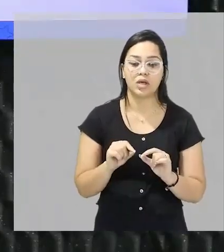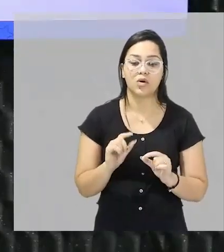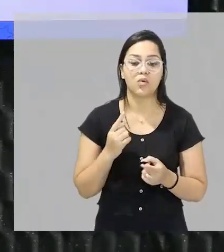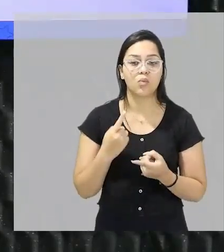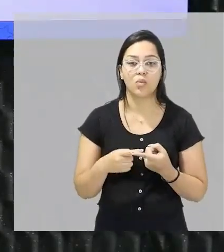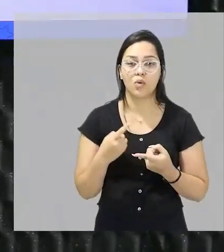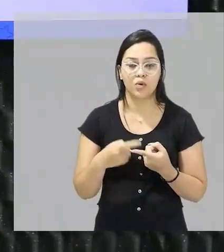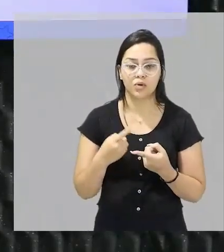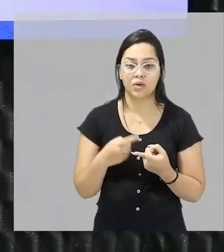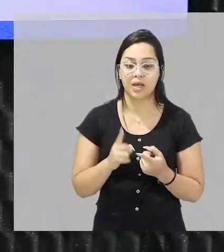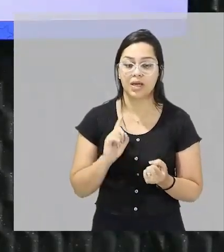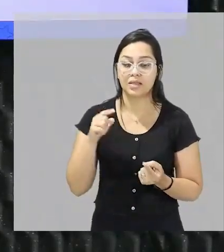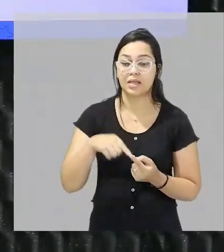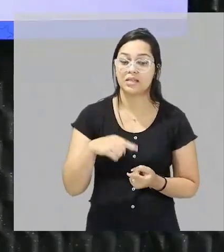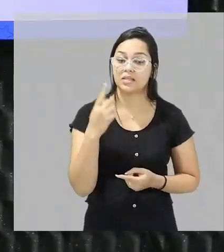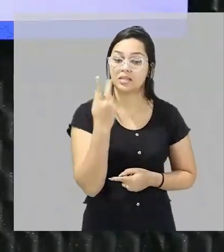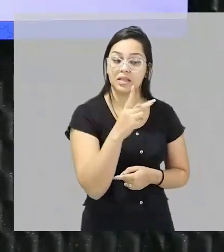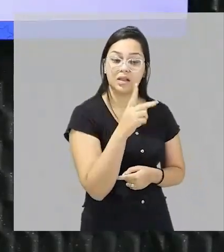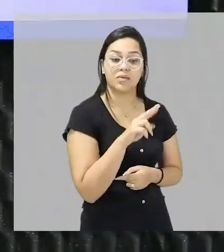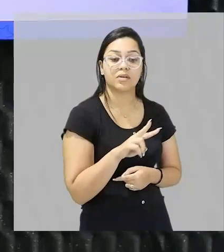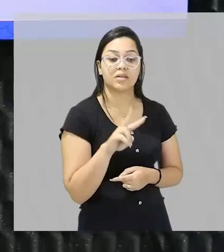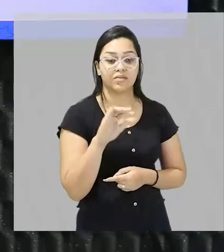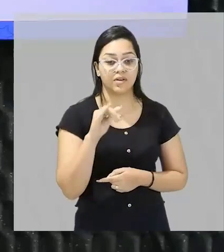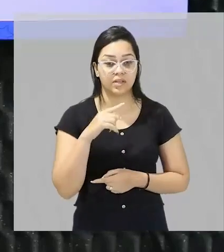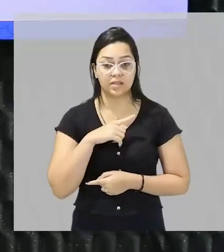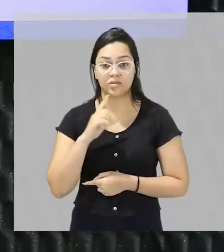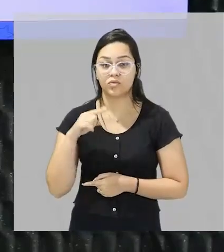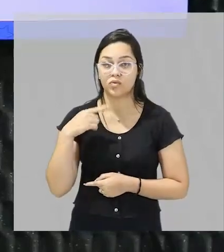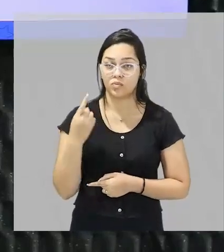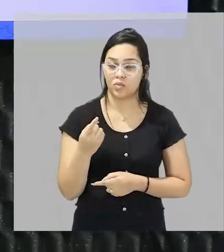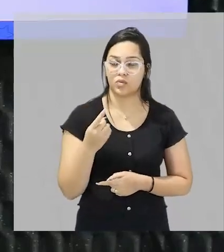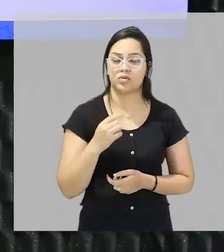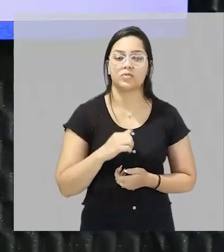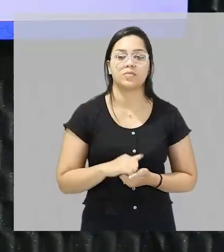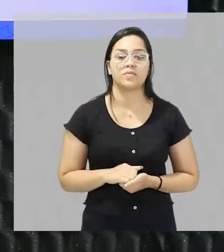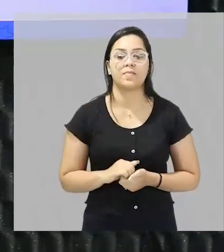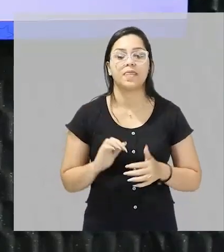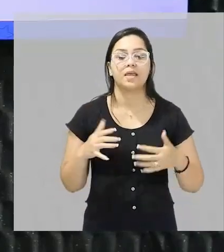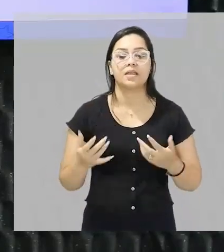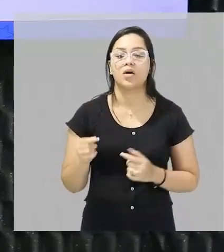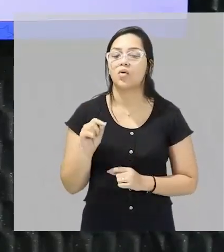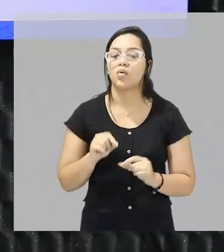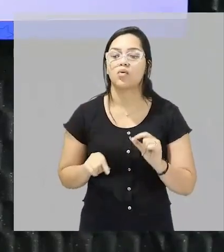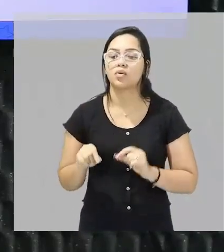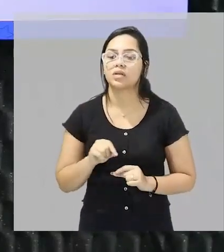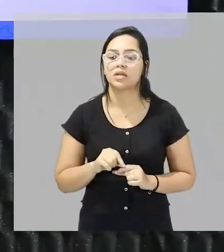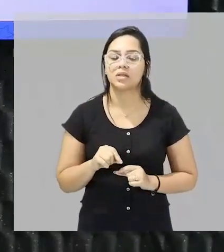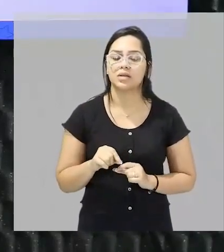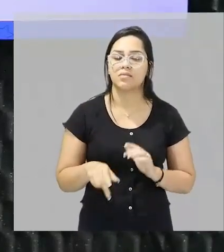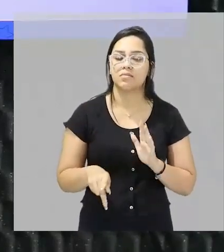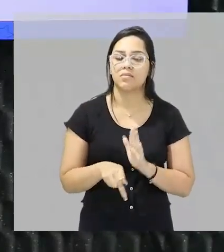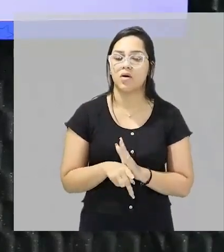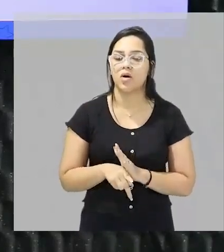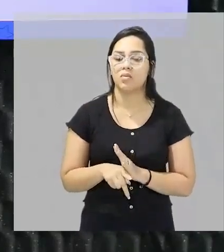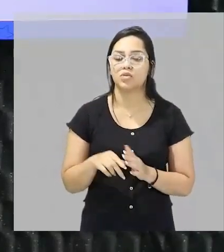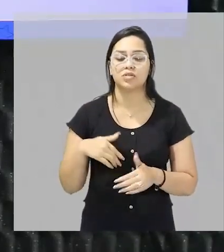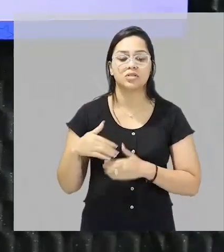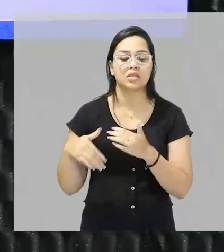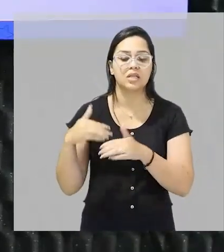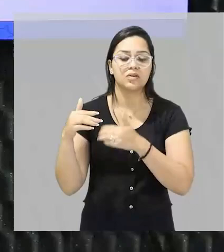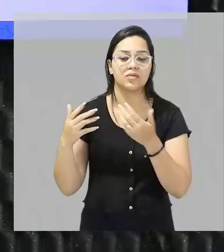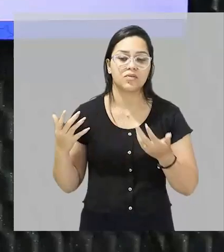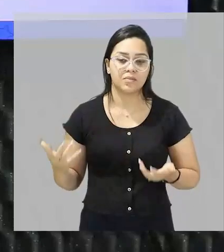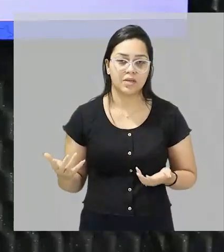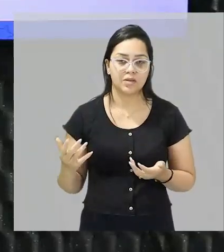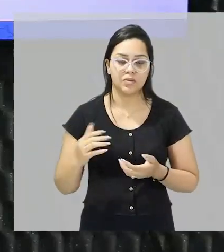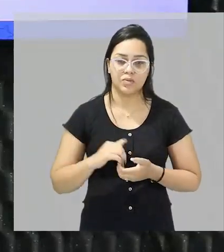motivo, a tese, o que ela irá defender nos próximos parágrafos. Então, o que a Giovana vai defender no parágrafo de desenvolvimento?